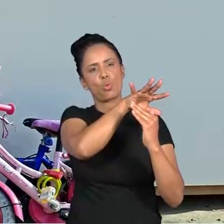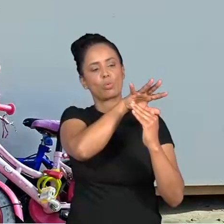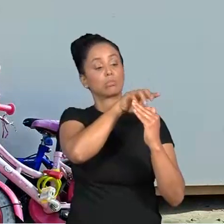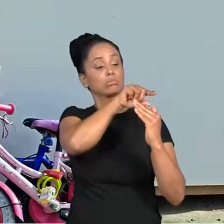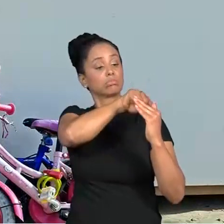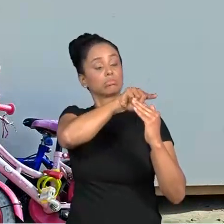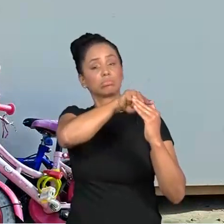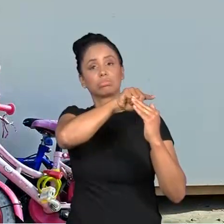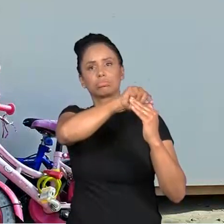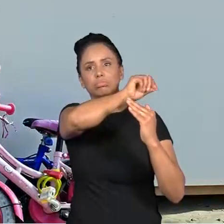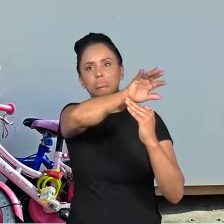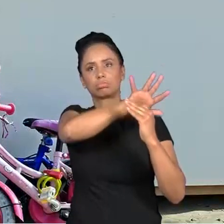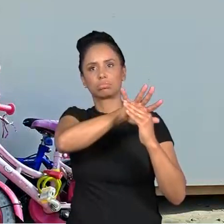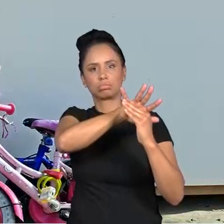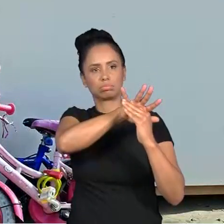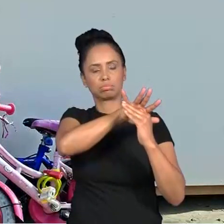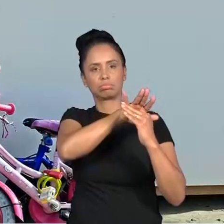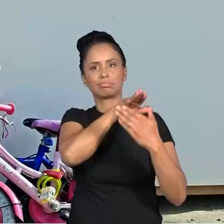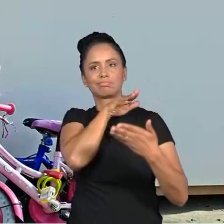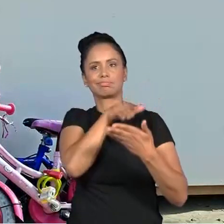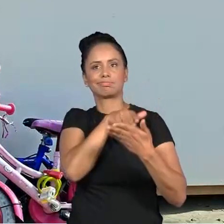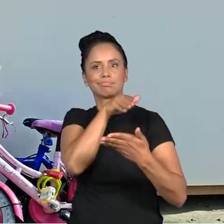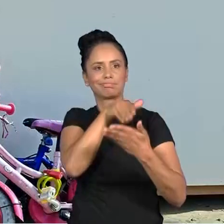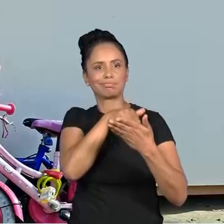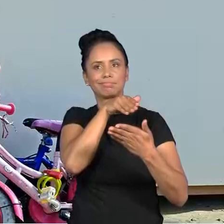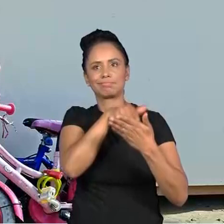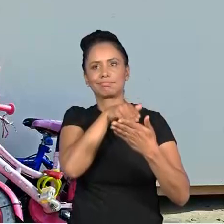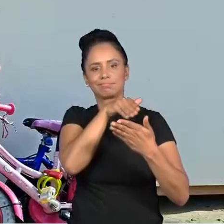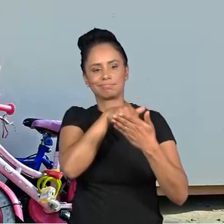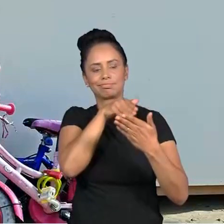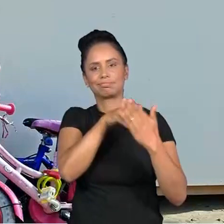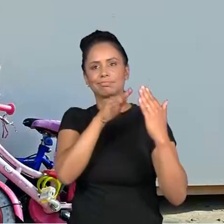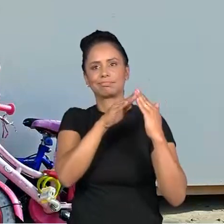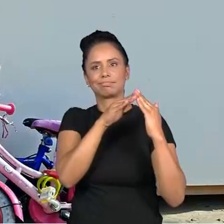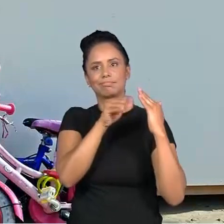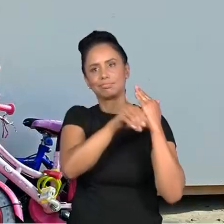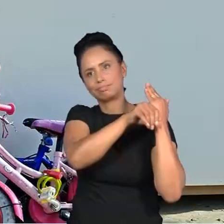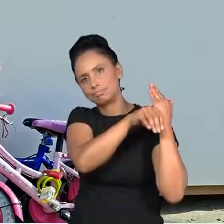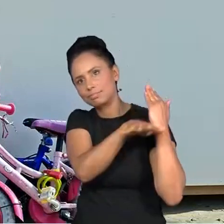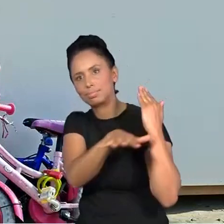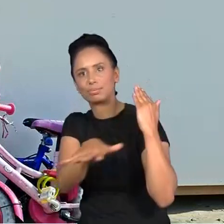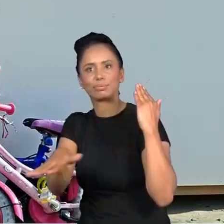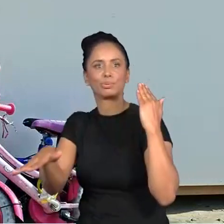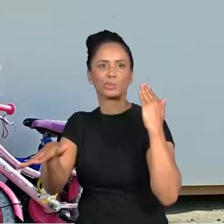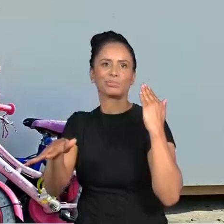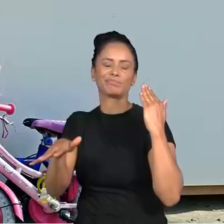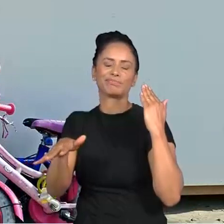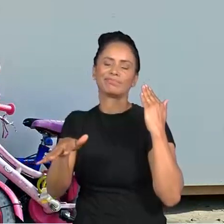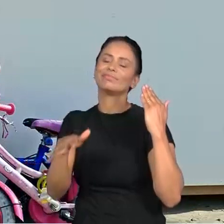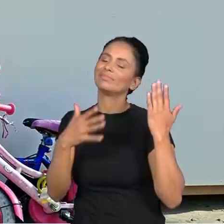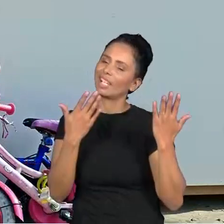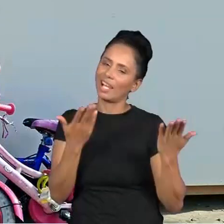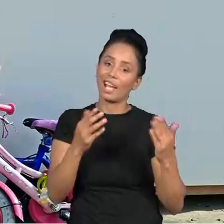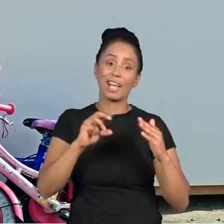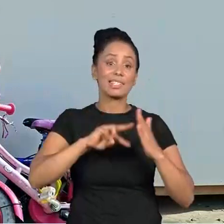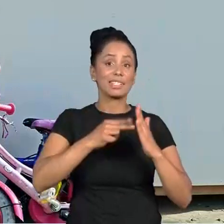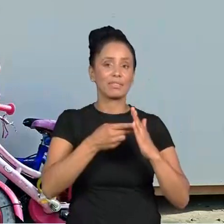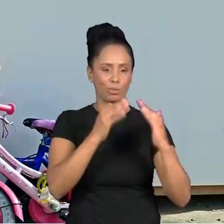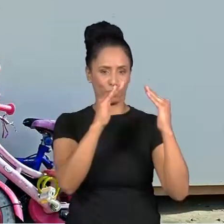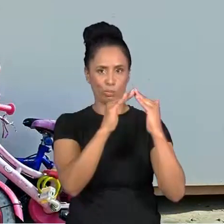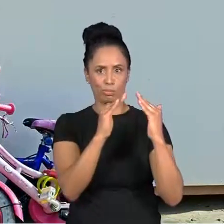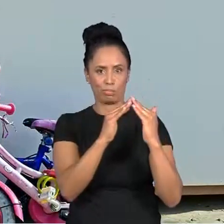bloqueada por esse obstáculo aqui, que são esses banheiros. Então, esses banheiros se tornaram um